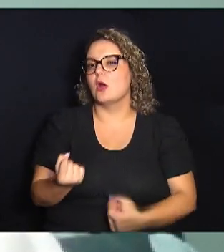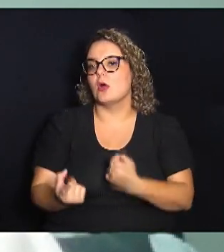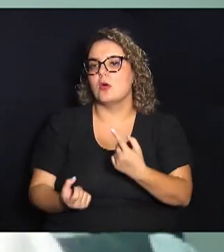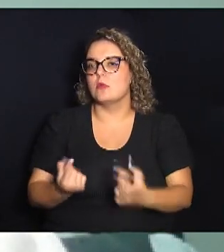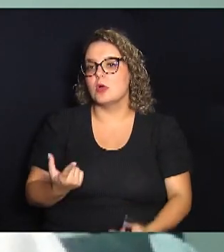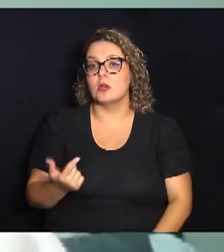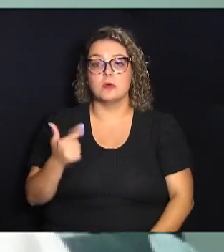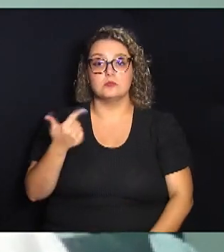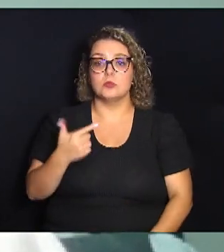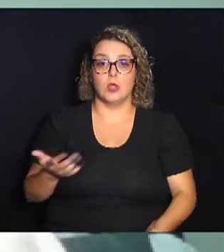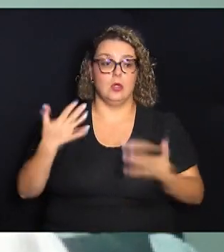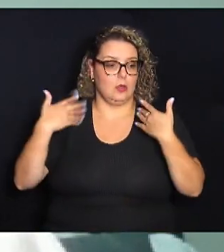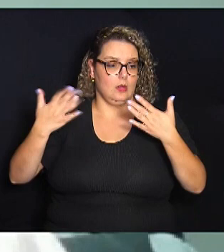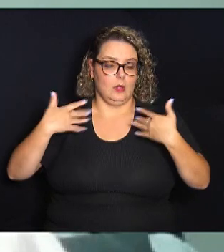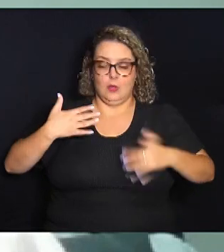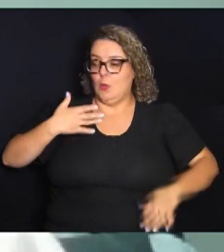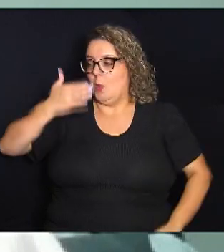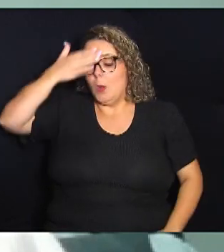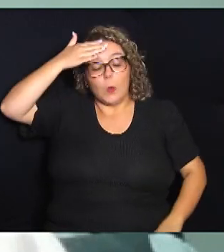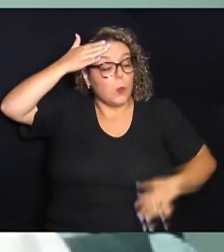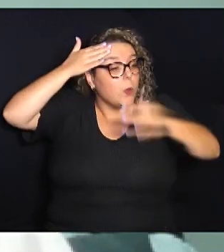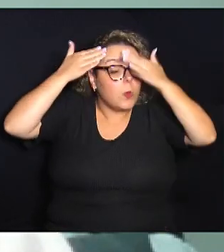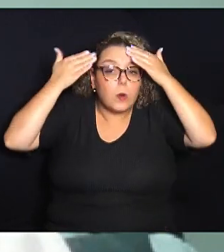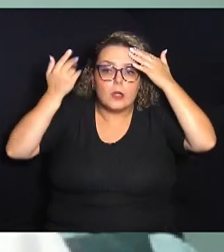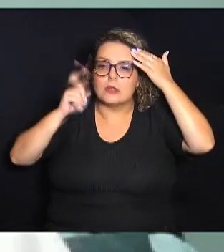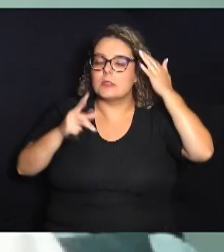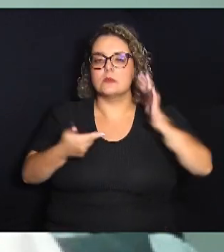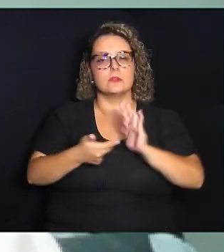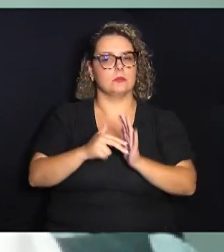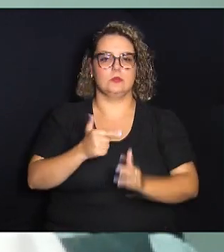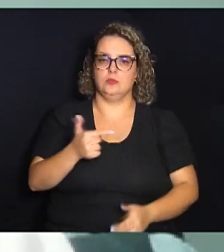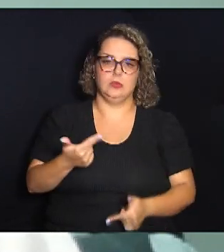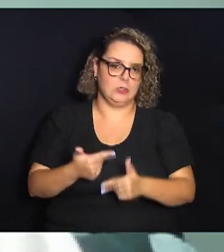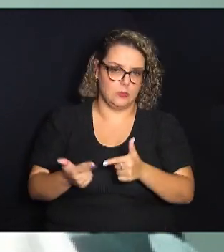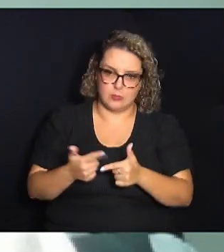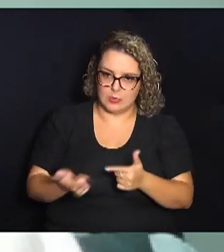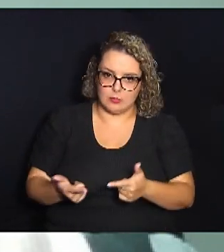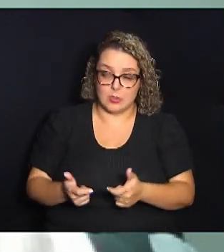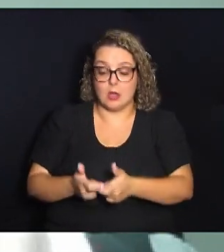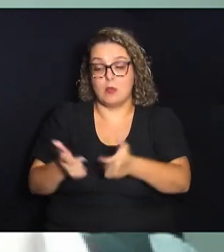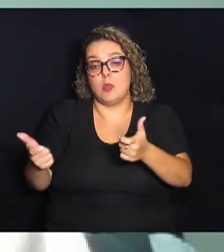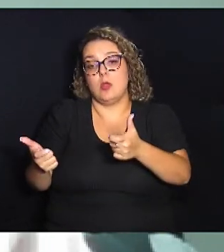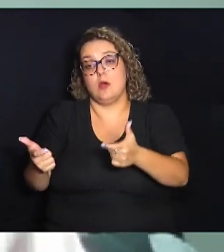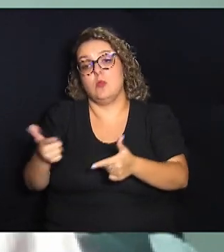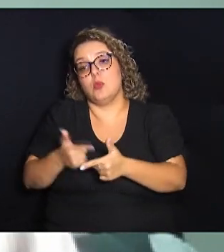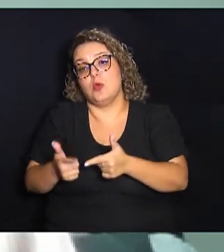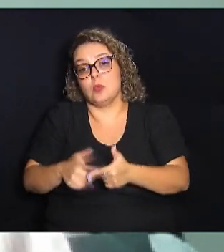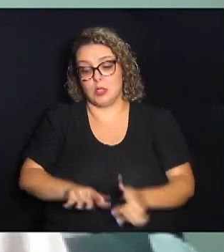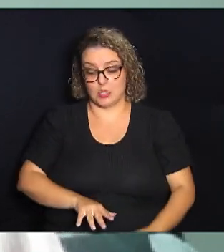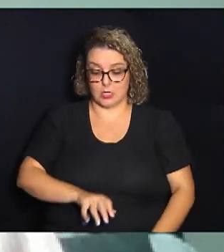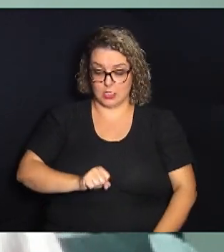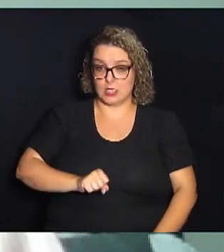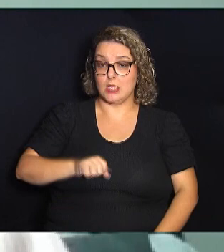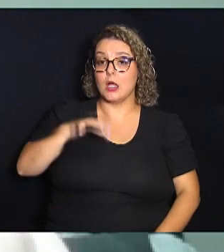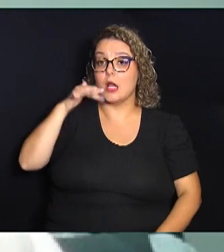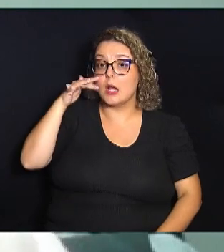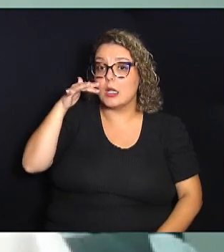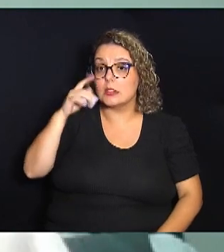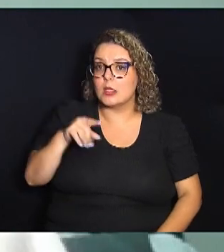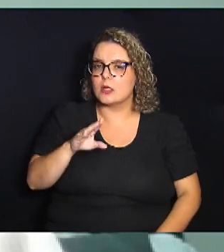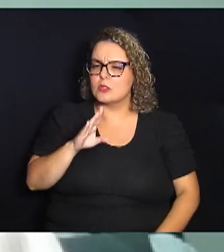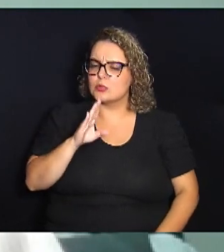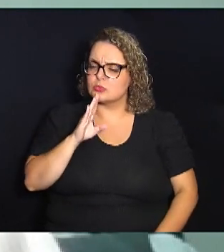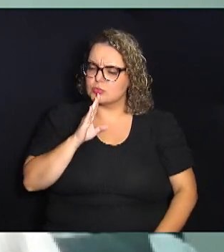onda de calor. Isso não quer dizer que você não vai ter problemas. Que grande parte dos problemas da menopausa, Ana, são silenciosos.